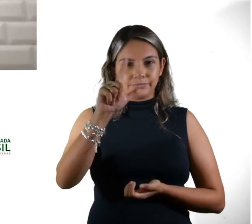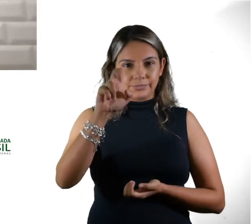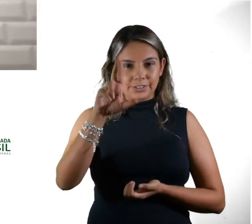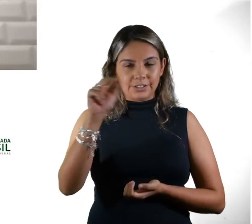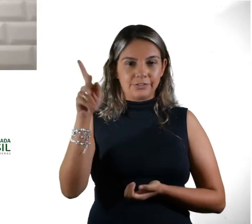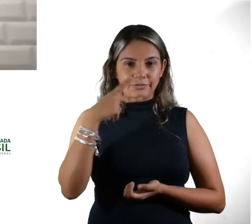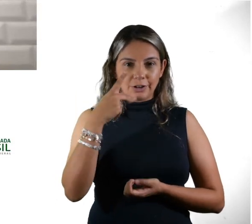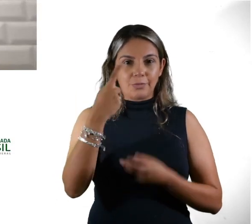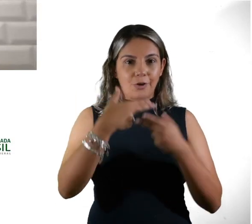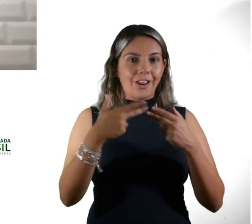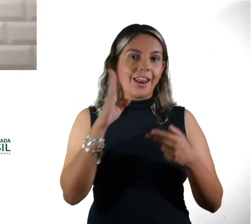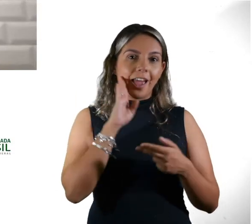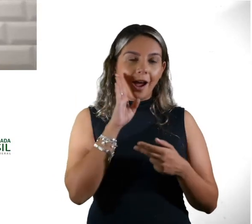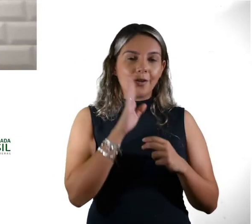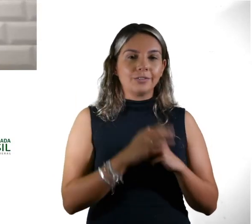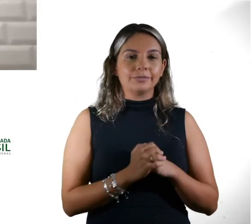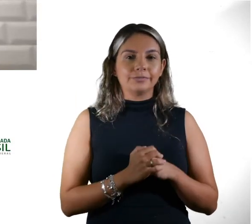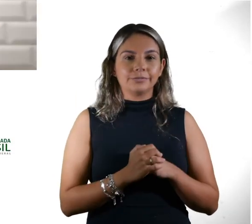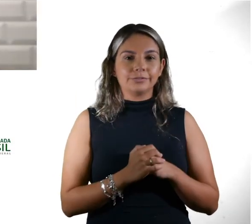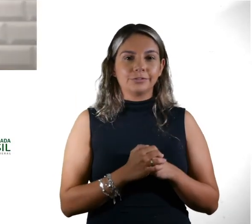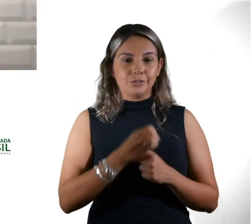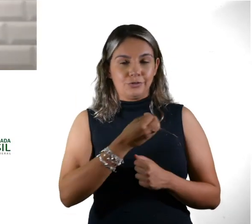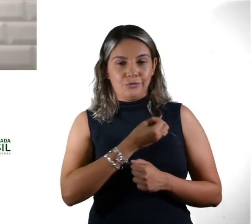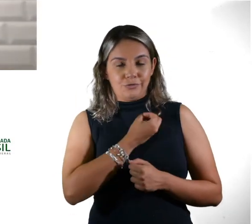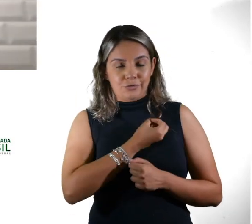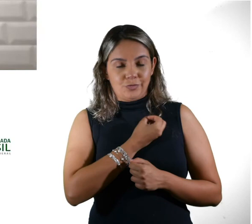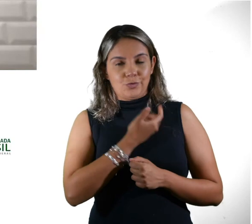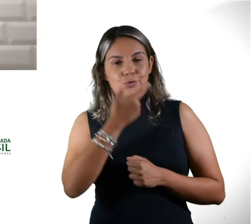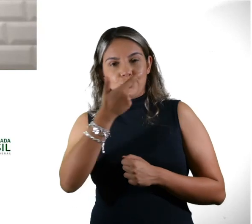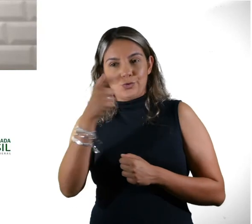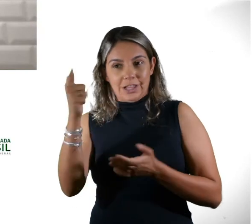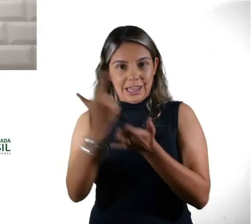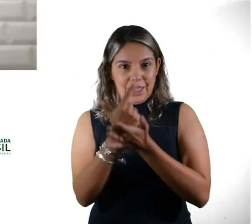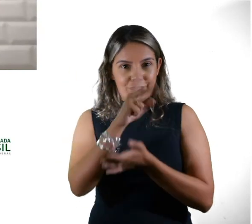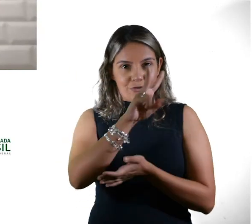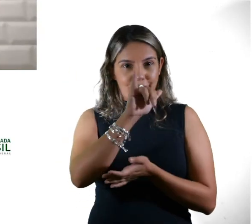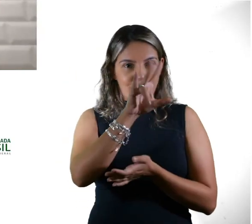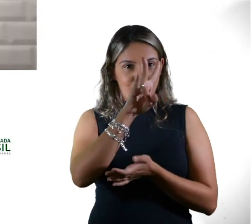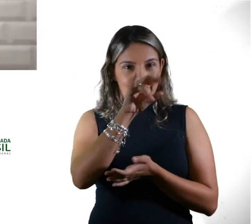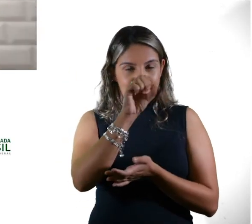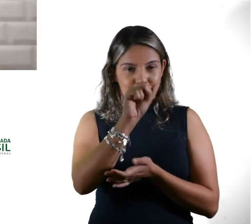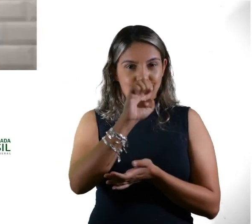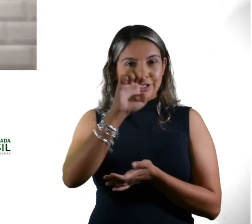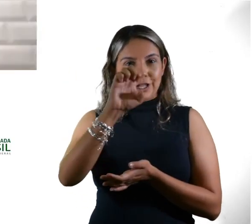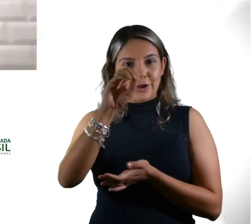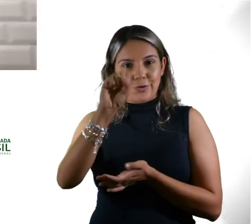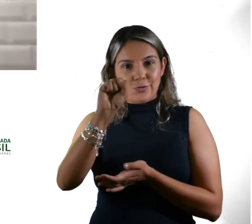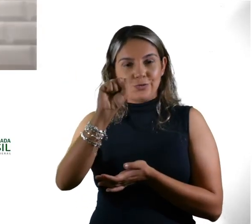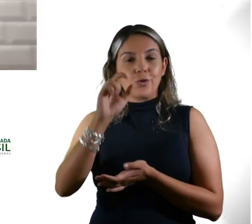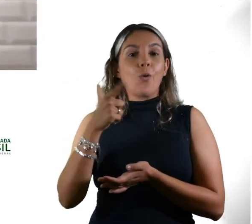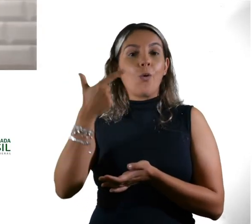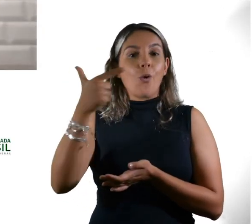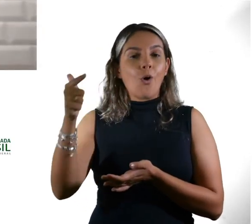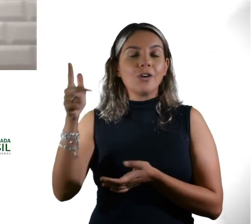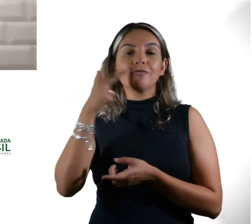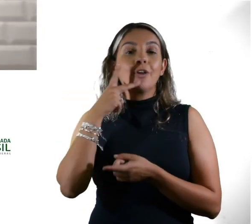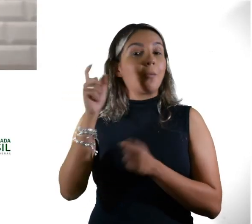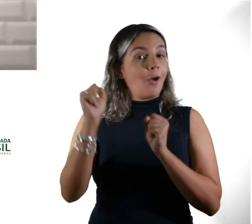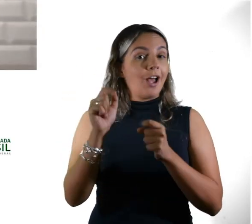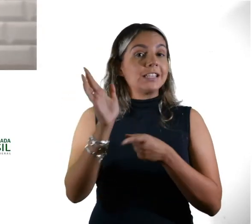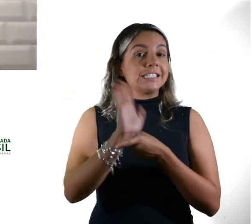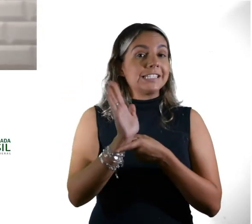tá aqui falando uma coisa legal, que Os Vivos e os Outros seriam literalmente fantásticos no